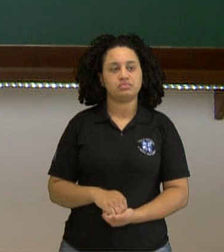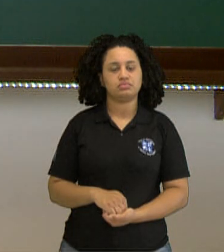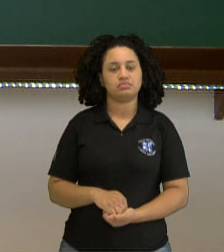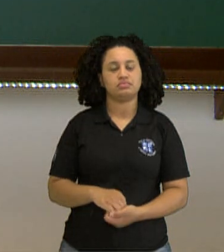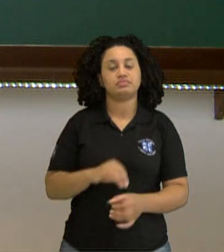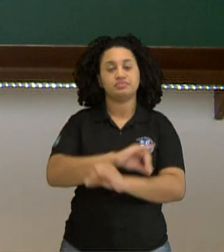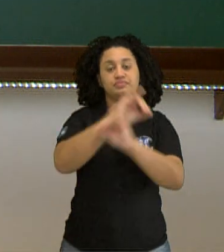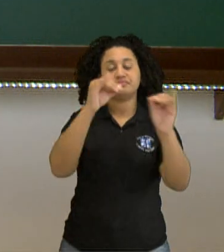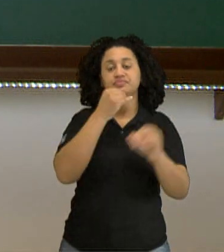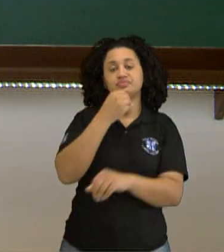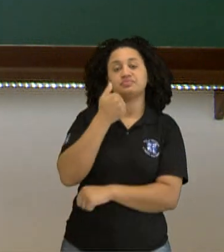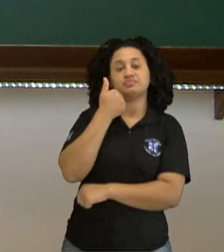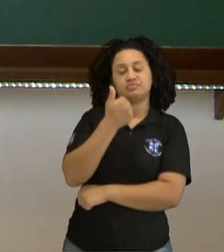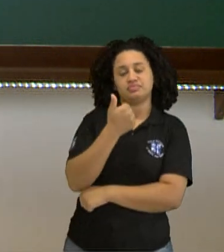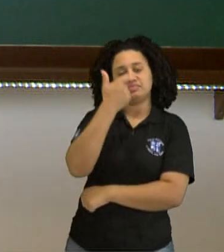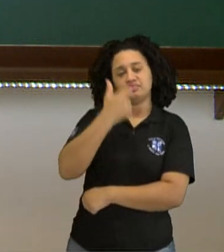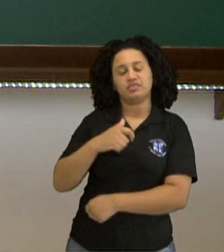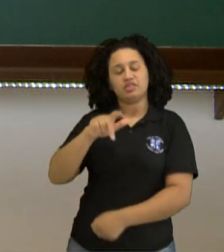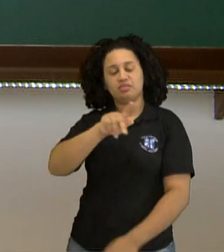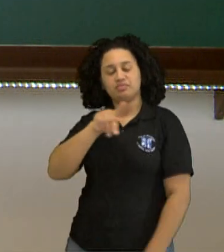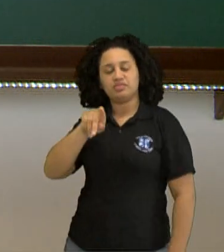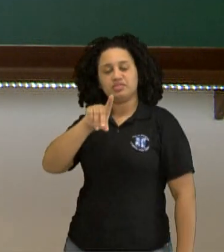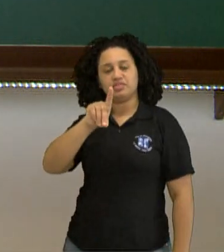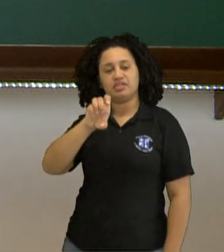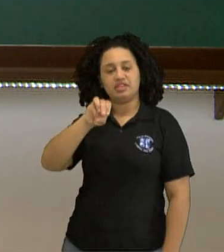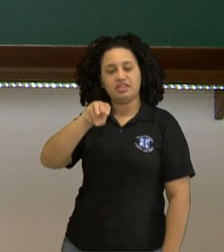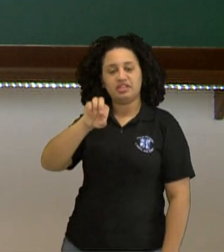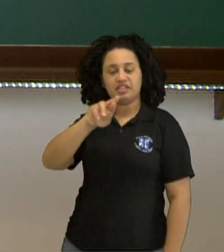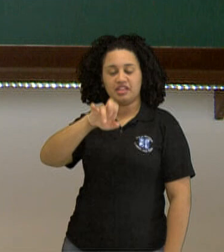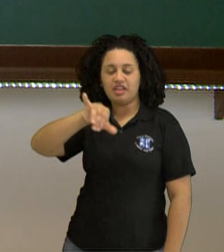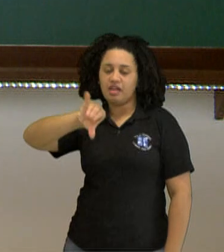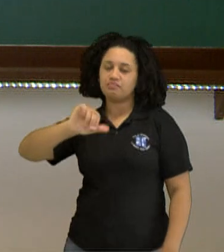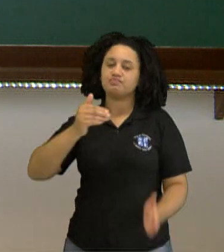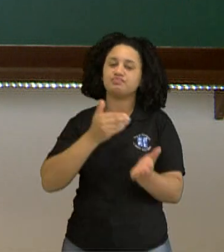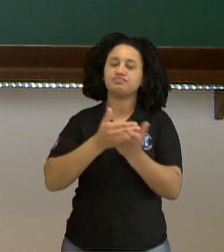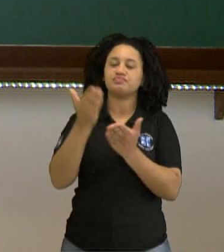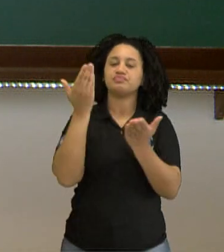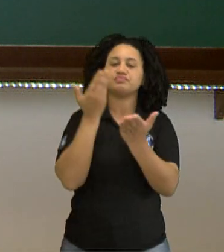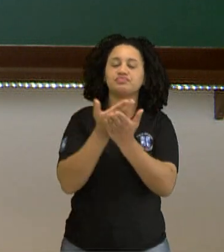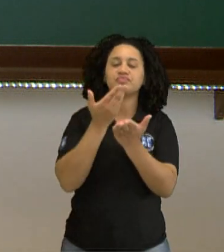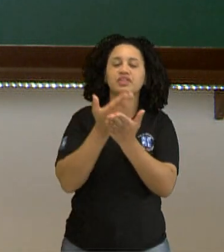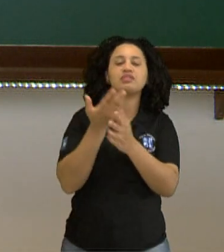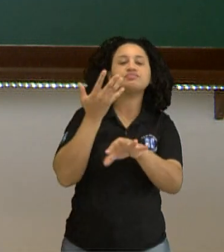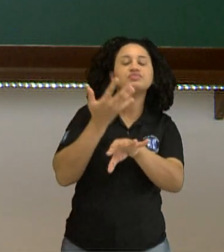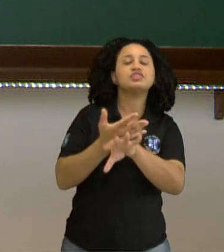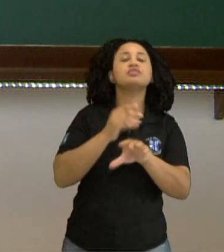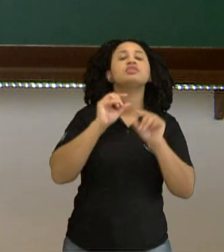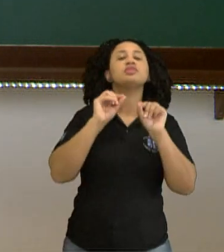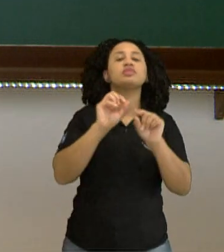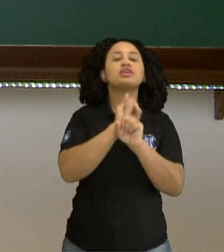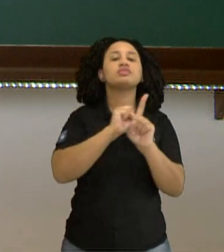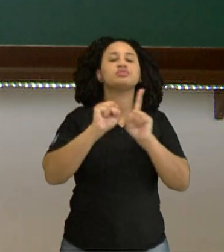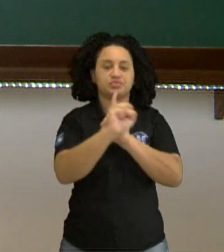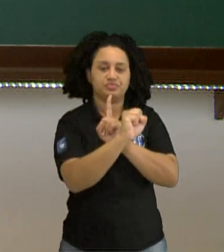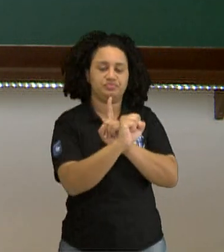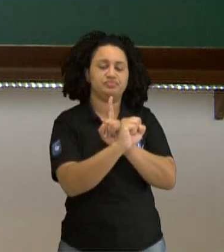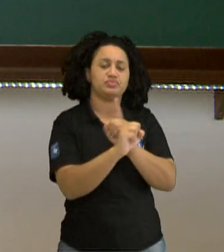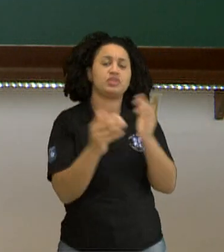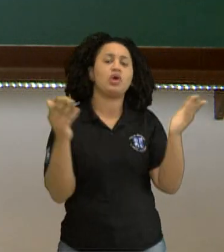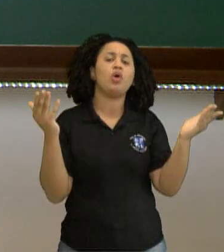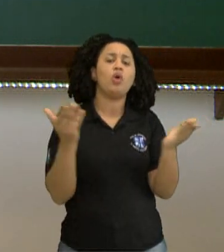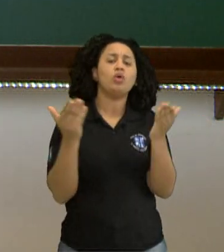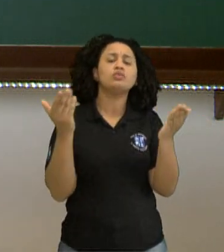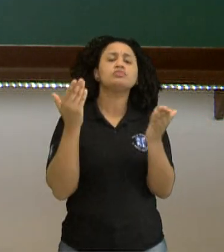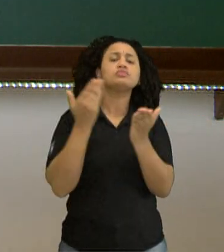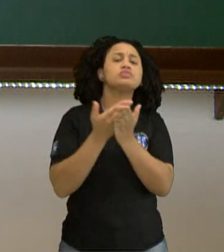Olá, tudo bem? Professor Demétrio na área para mais uma aula de Sociologia. Hoje nós